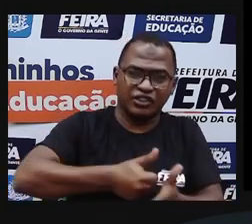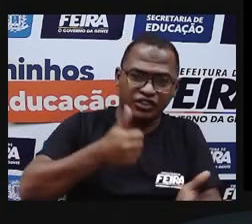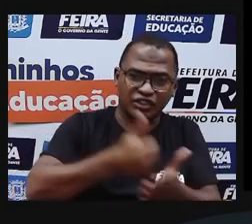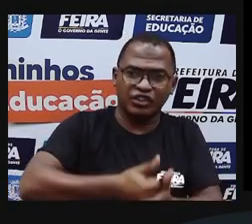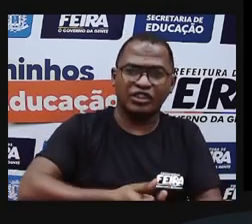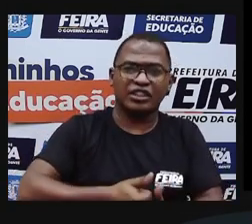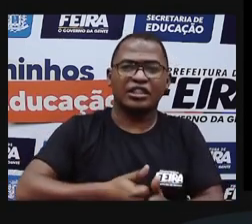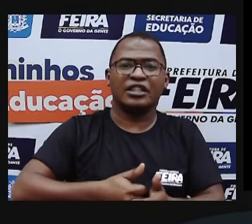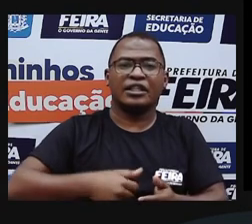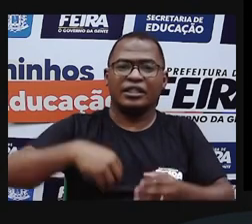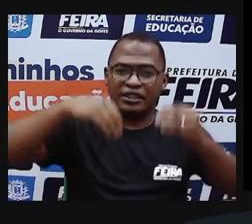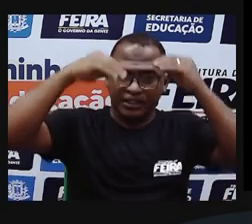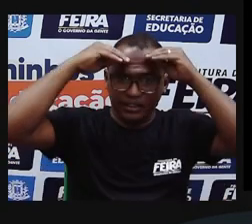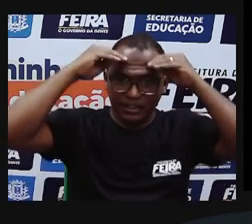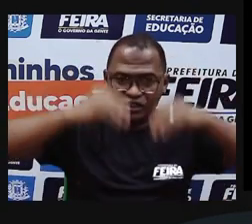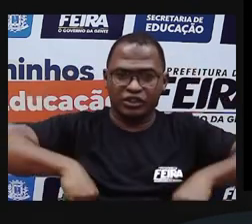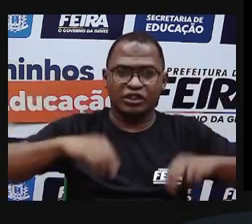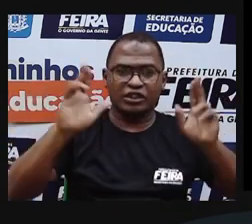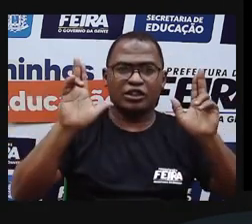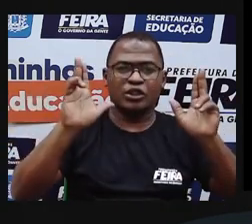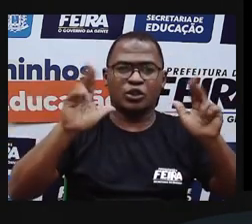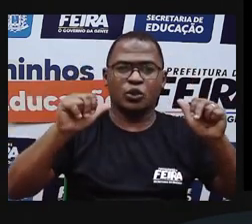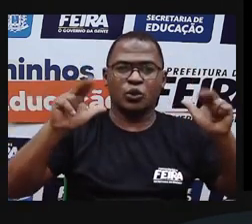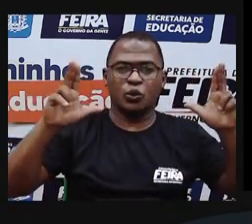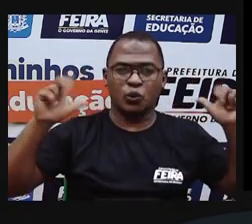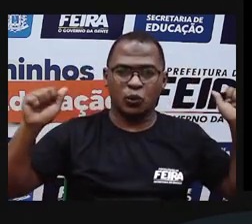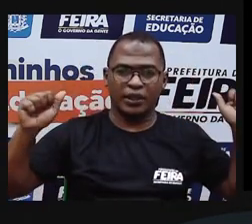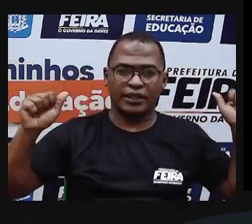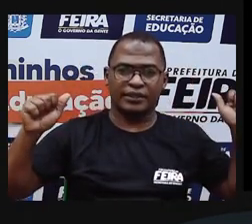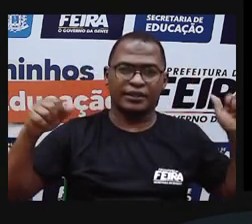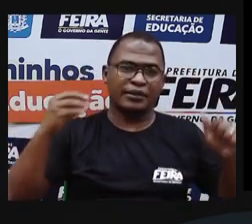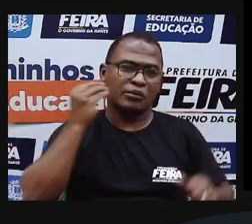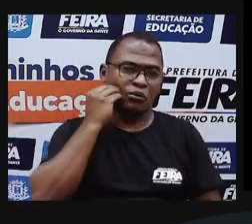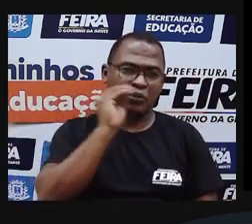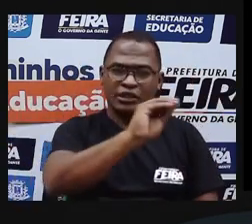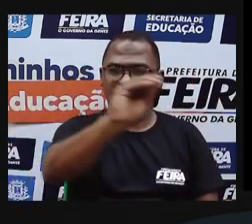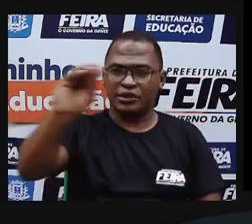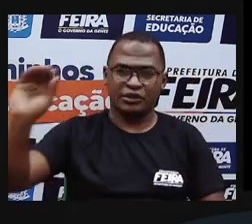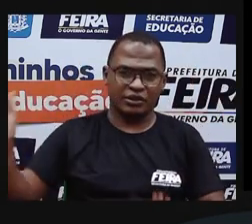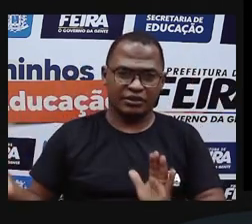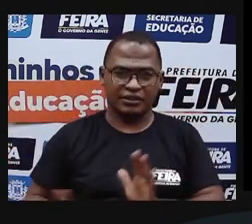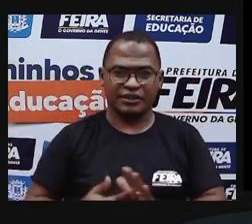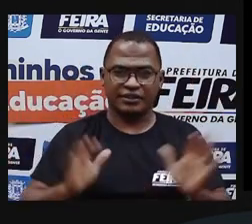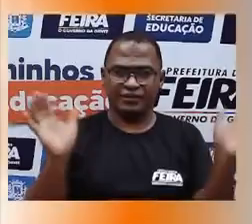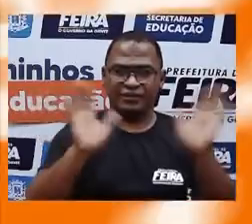persistir e nunca desistir. Um grande beijo para vocês.